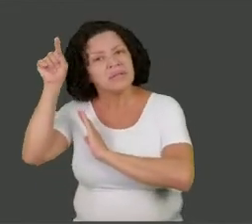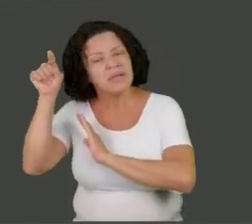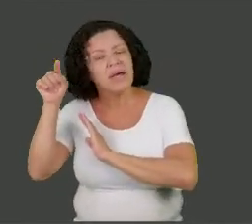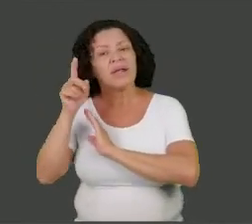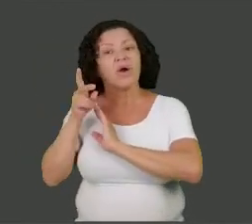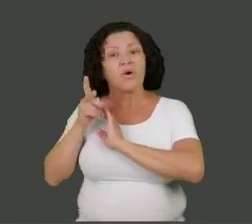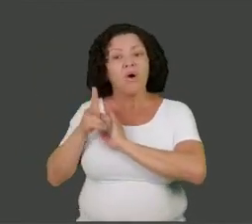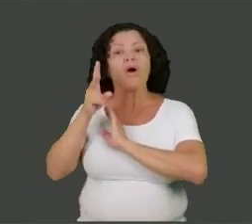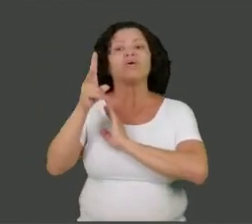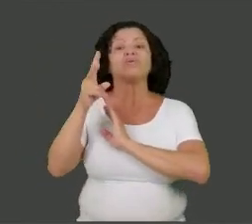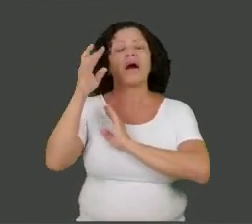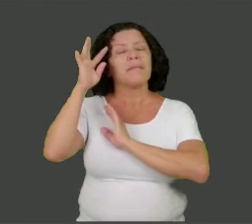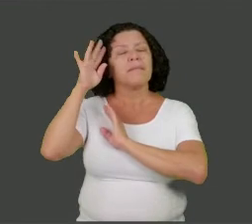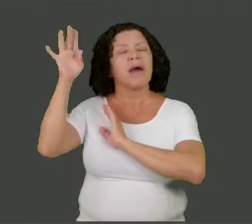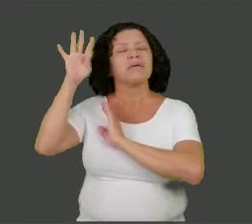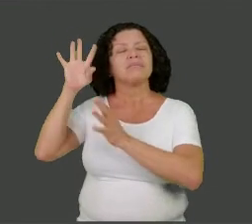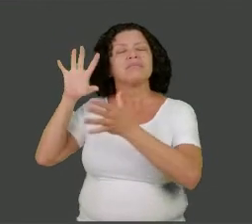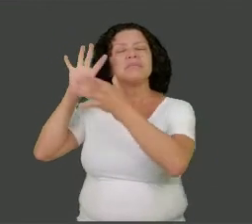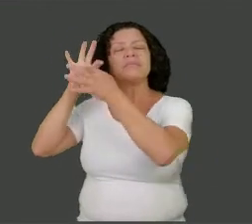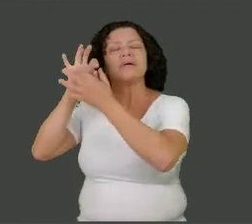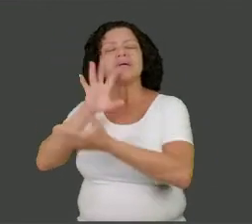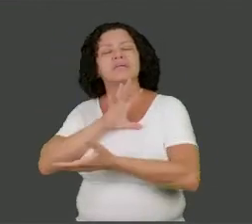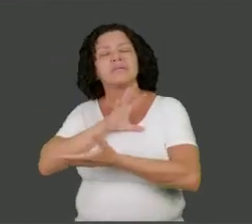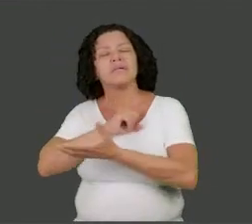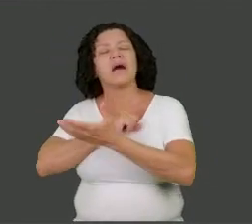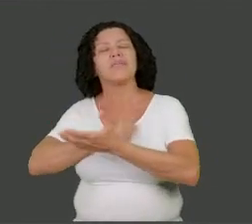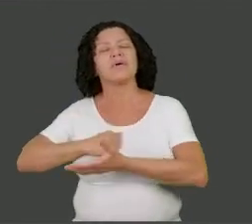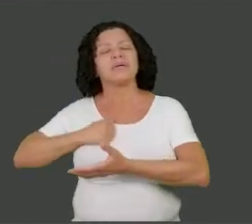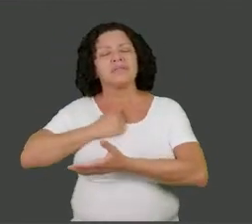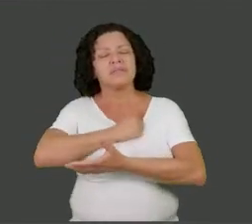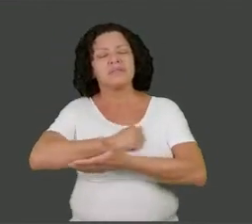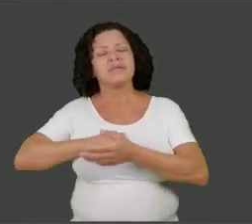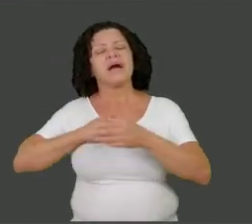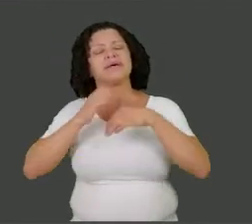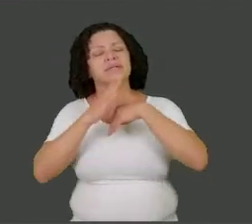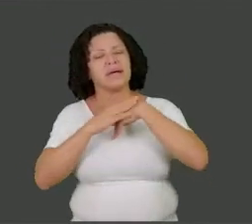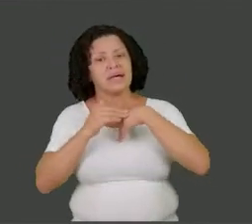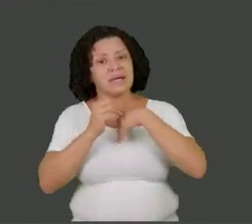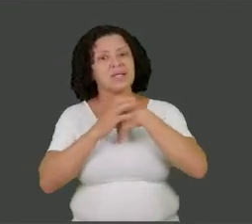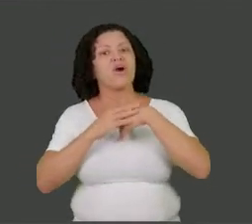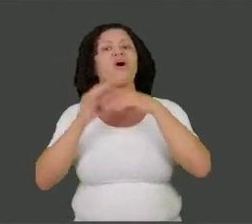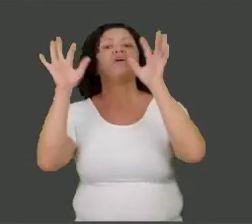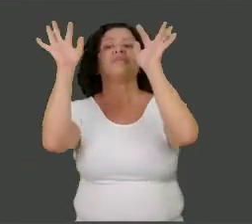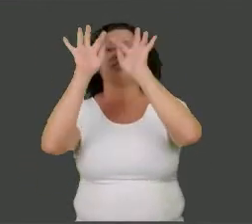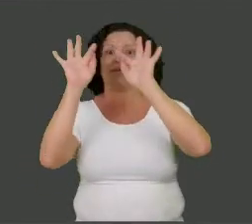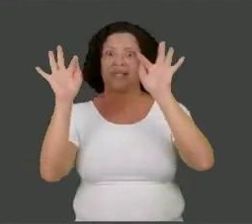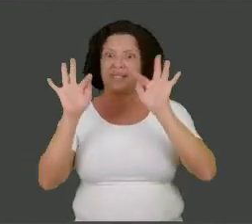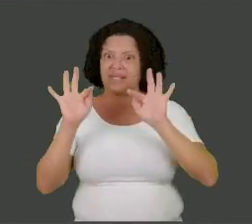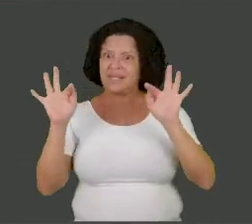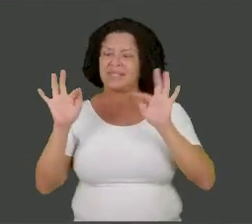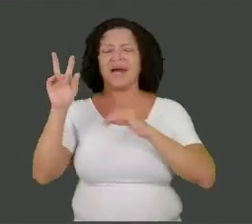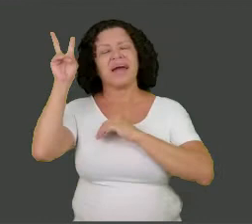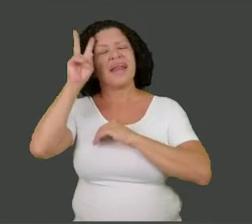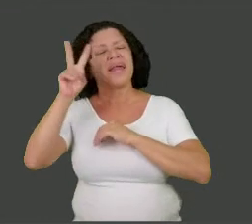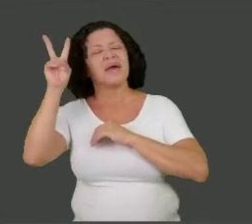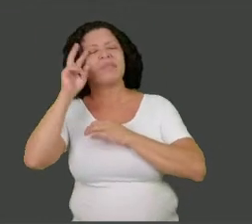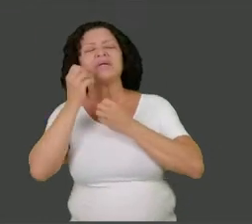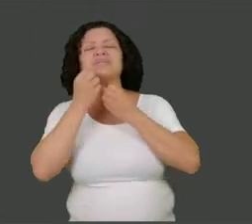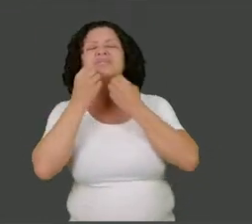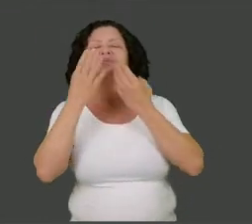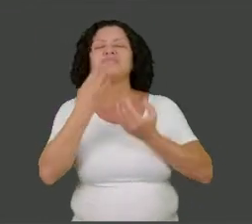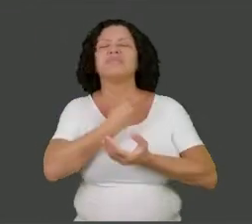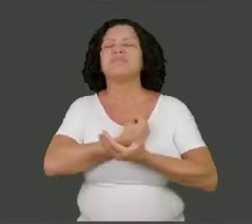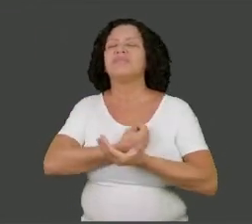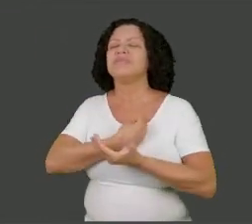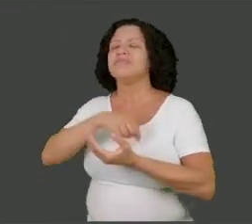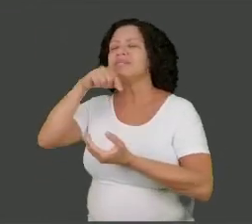possamos continuar emitindo pensamentos de amor, de saudade carinhosa, de felicidade, relembrando os bons